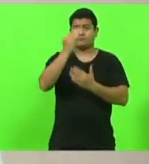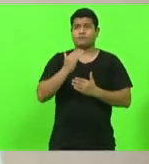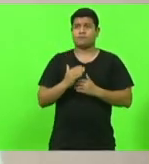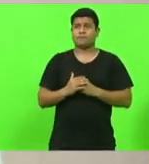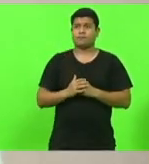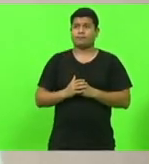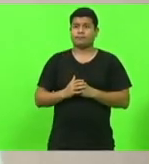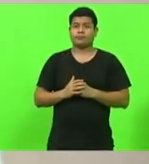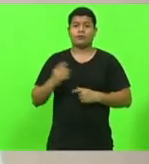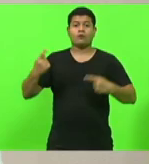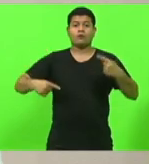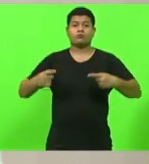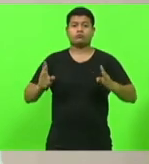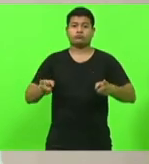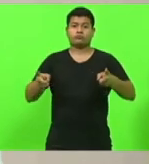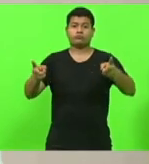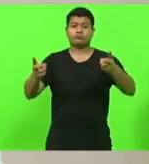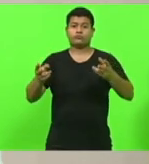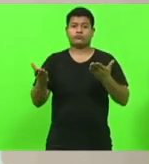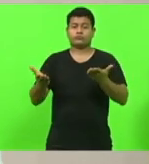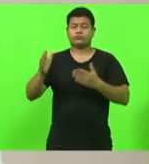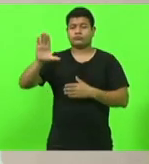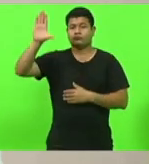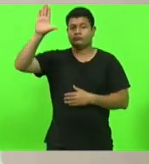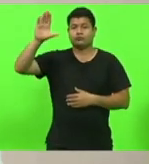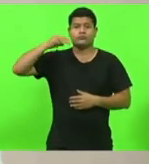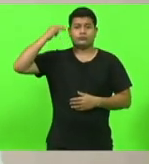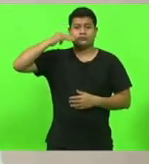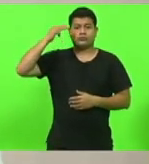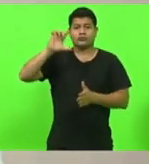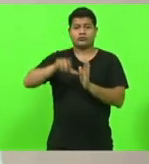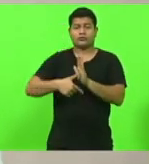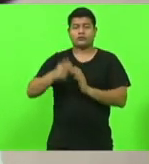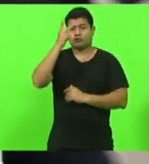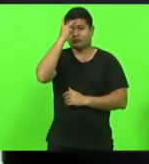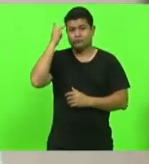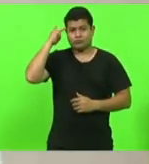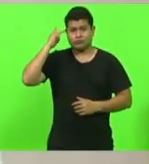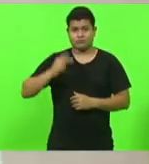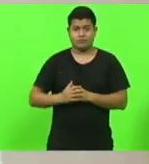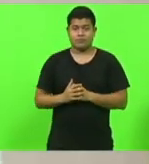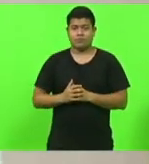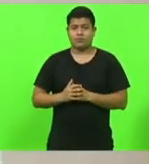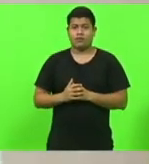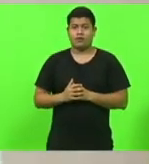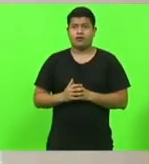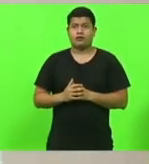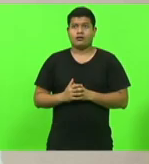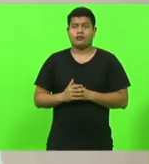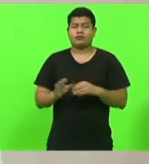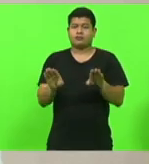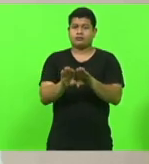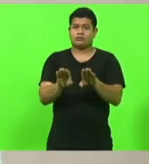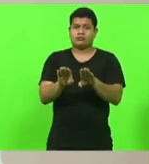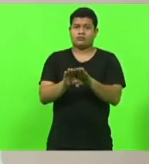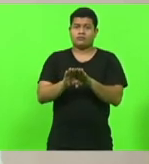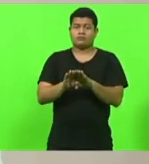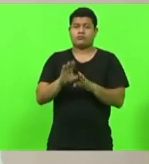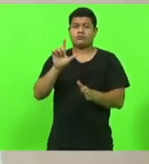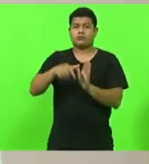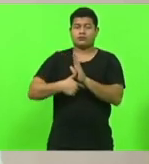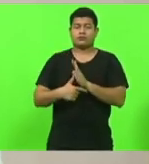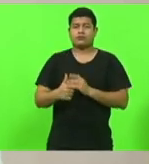Ainda para discutir a matéria, com a palavra o deputado Márcio Machado, na sequência o deputado Paulinha. Depois, deputada Adão. Obrigado,